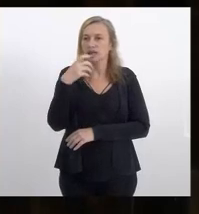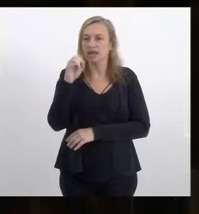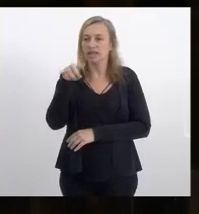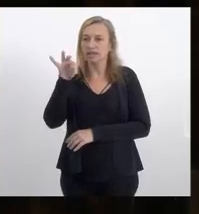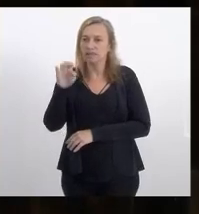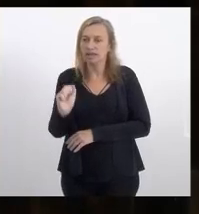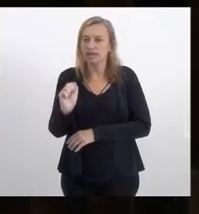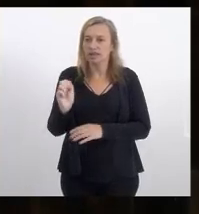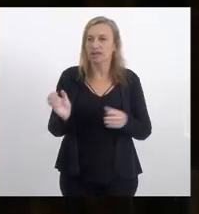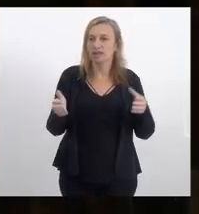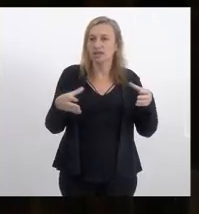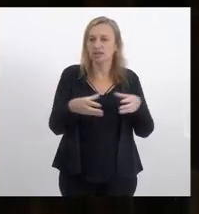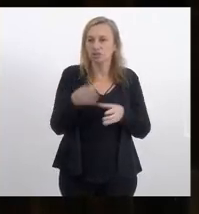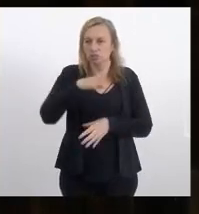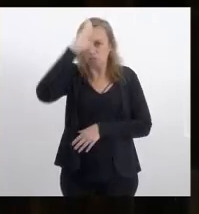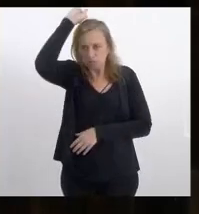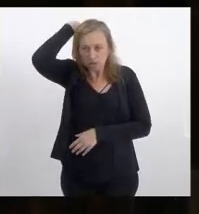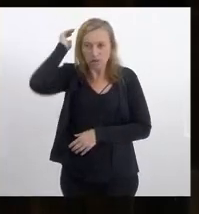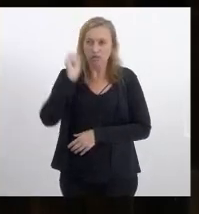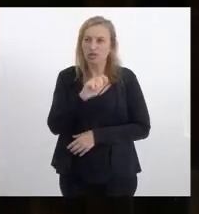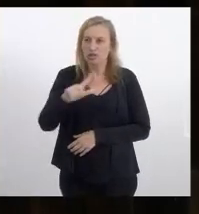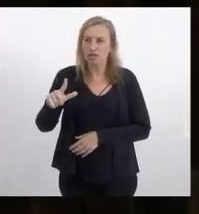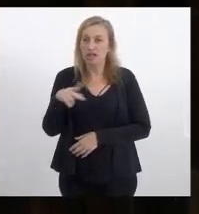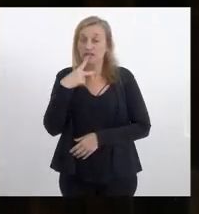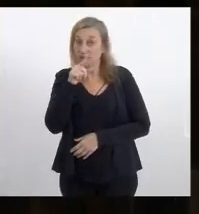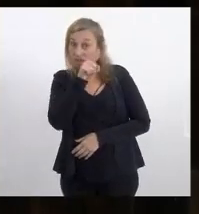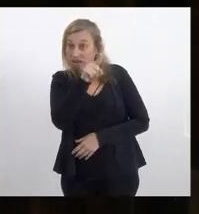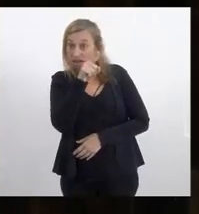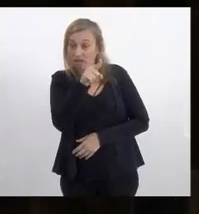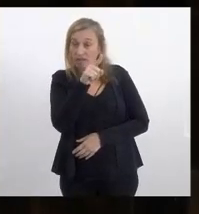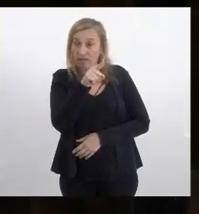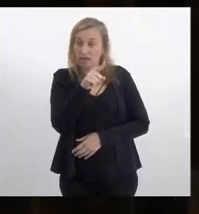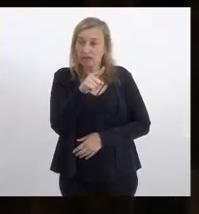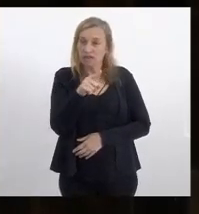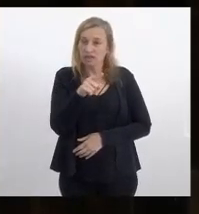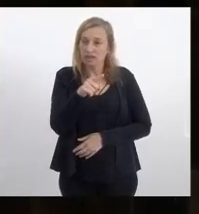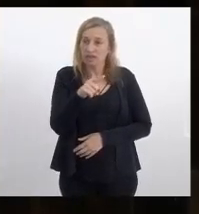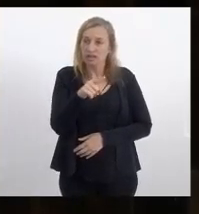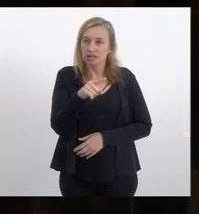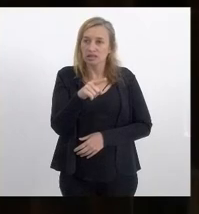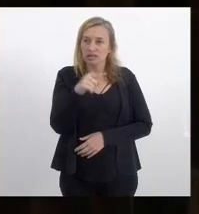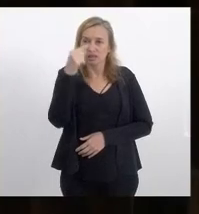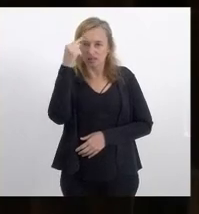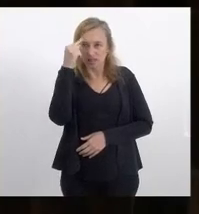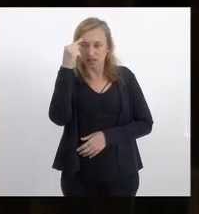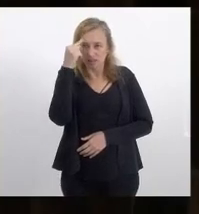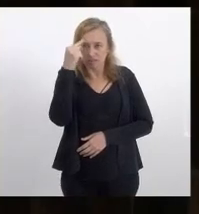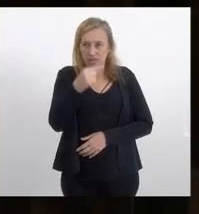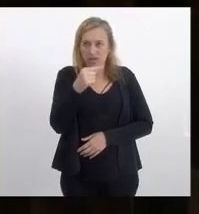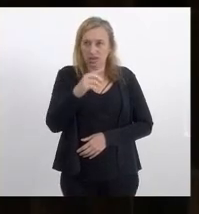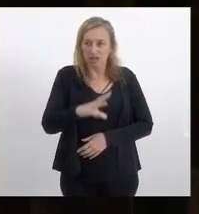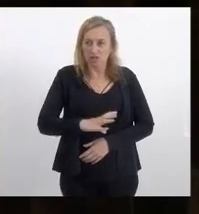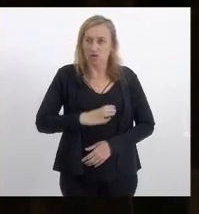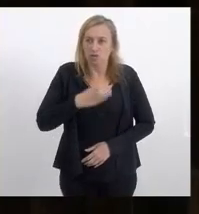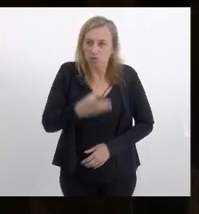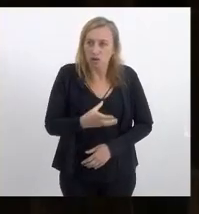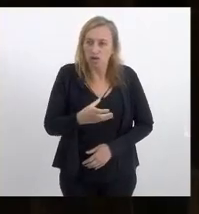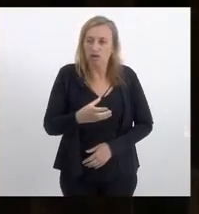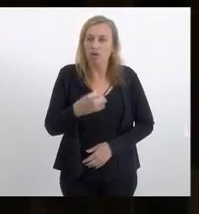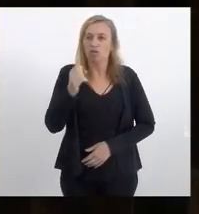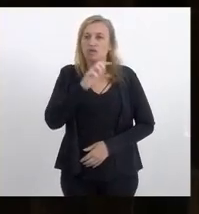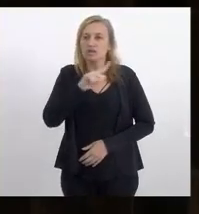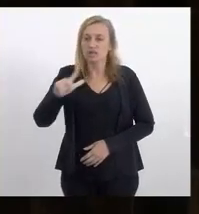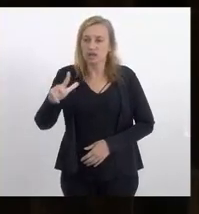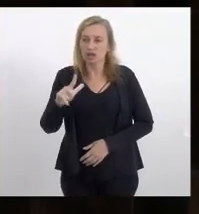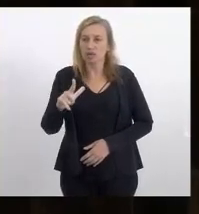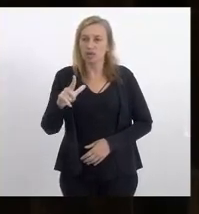do dos Bombeiros são os oficiais ela diz lá que se comanda heróis Os oficiais no corpo